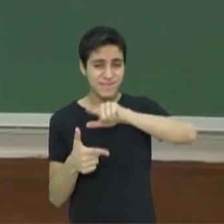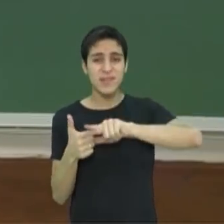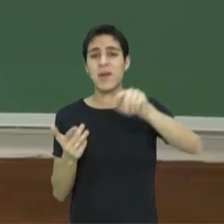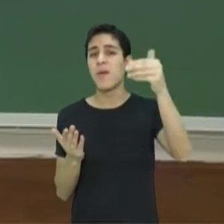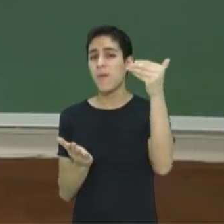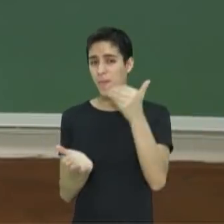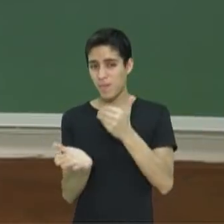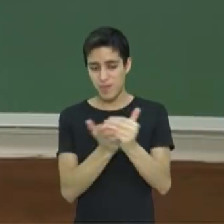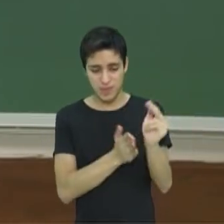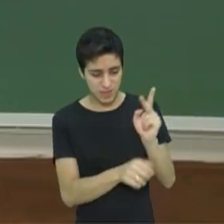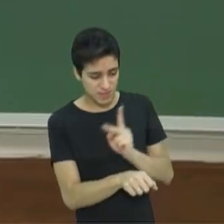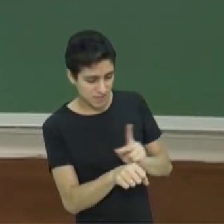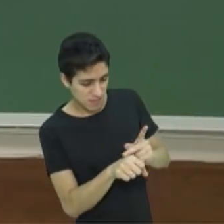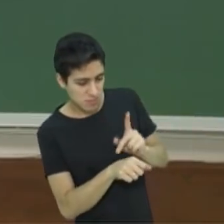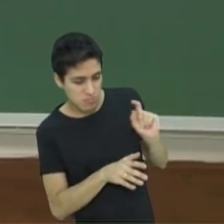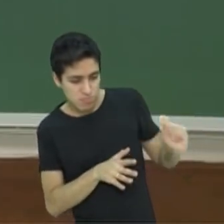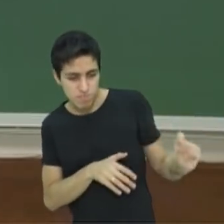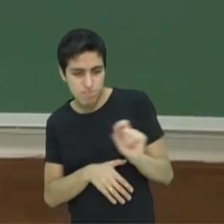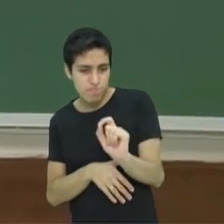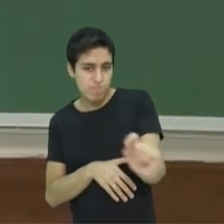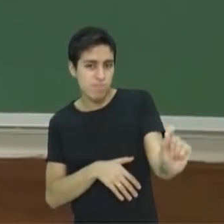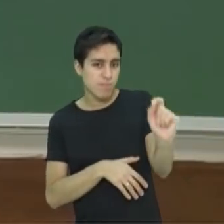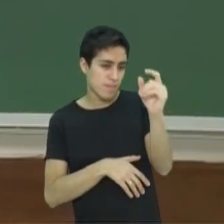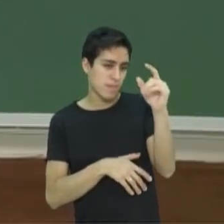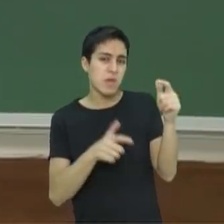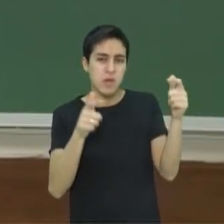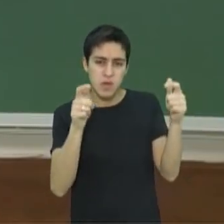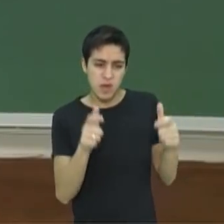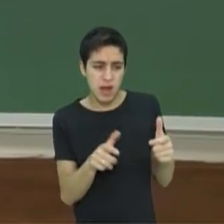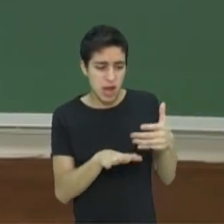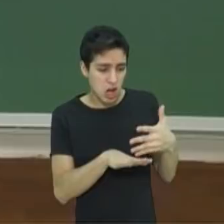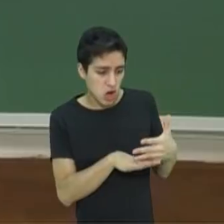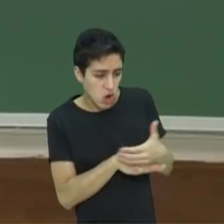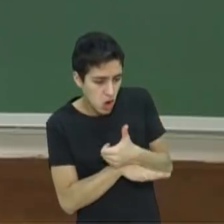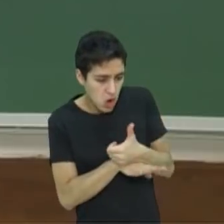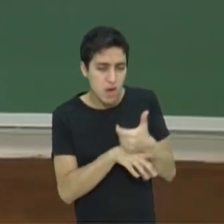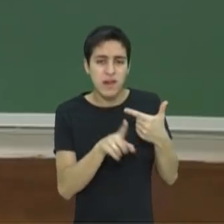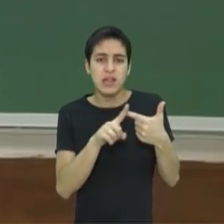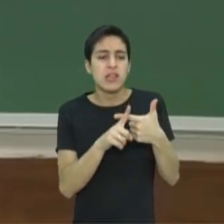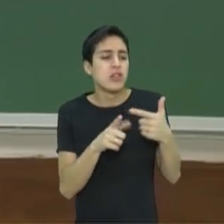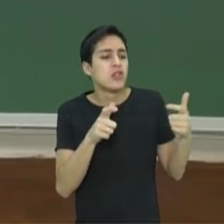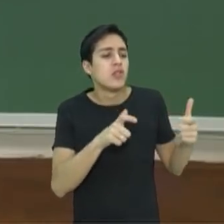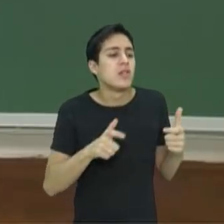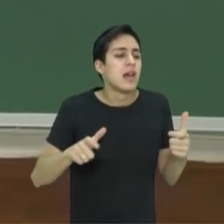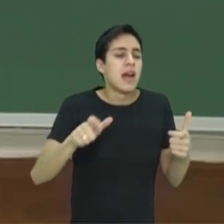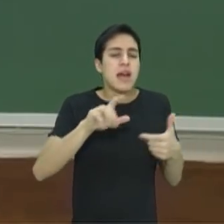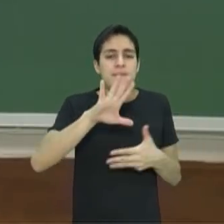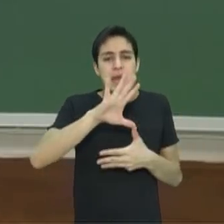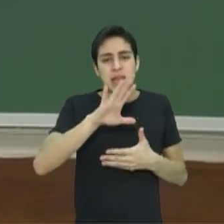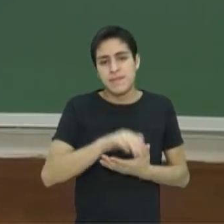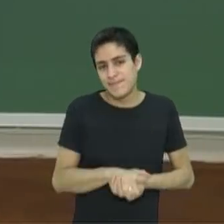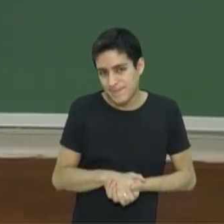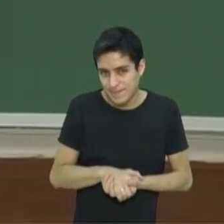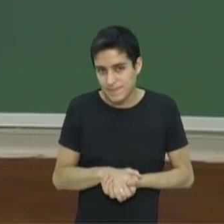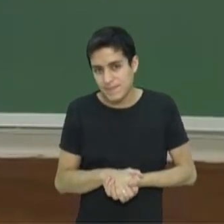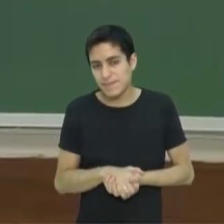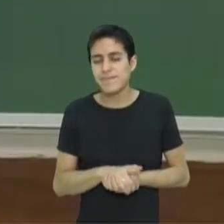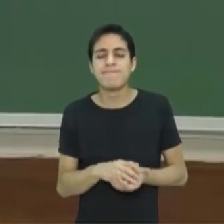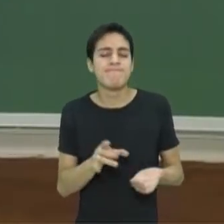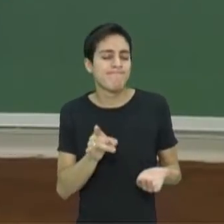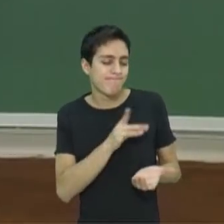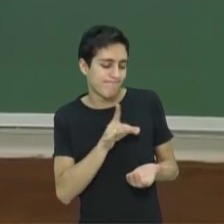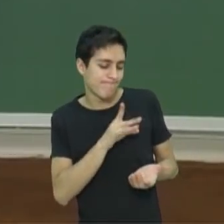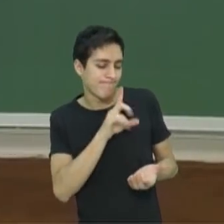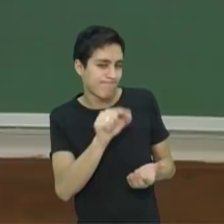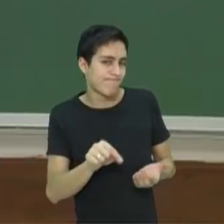outros países, essas outras colônias e territórios que existiam espalhados pela América. Tá? Esse era o medo do que eles